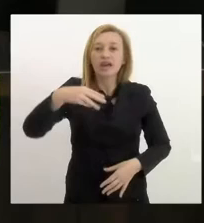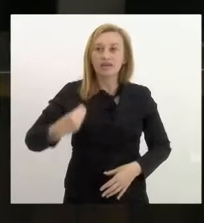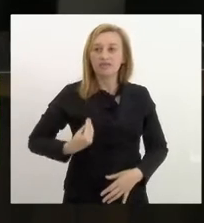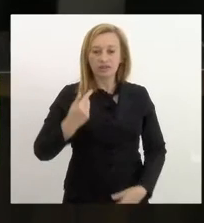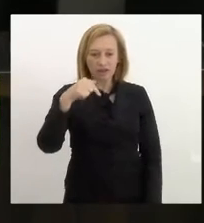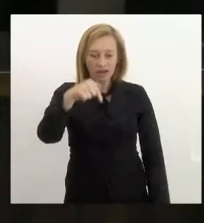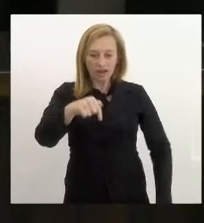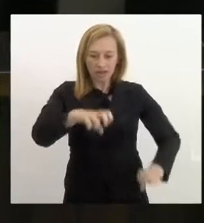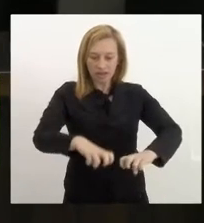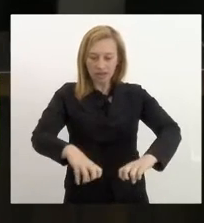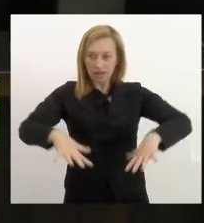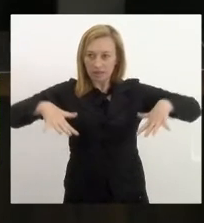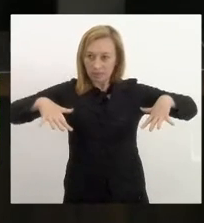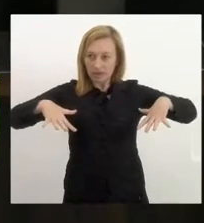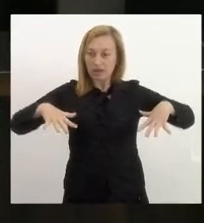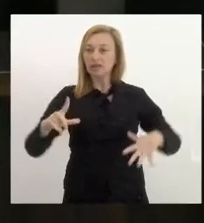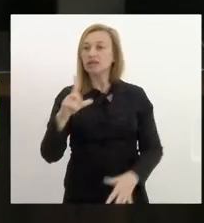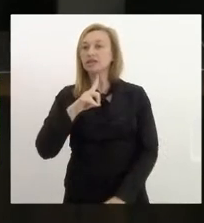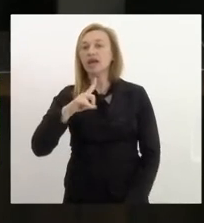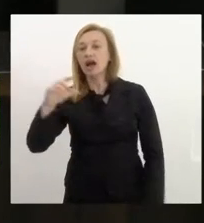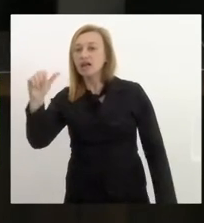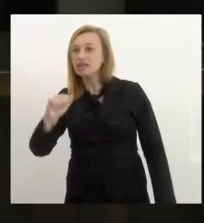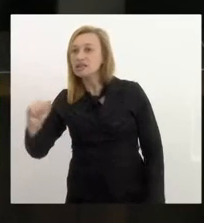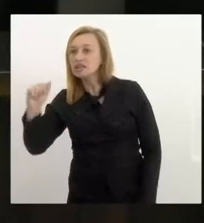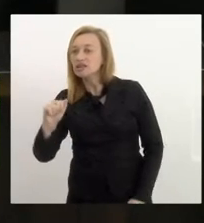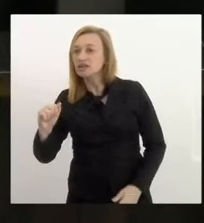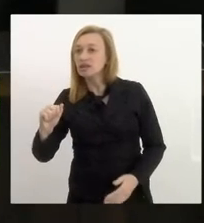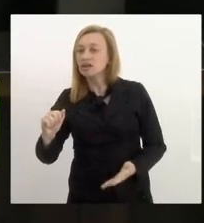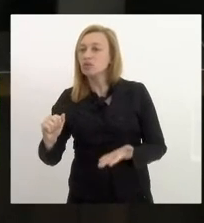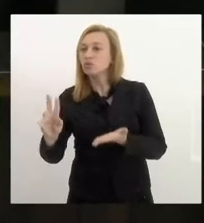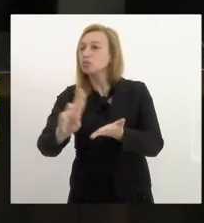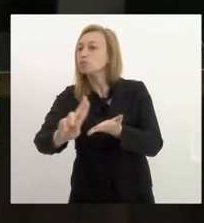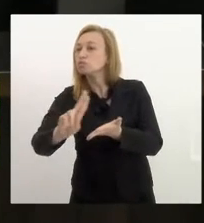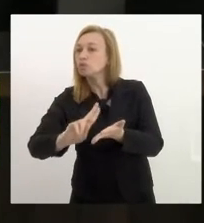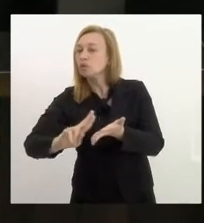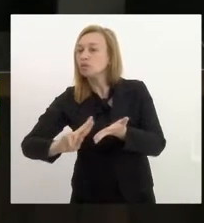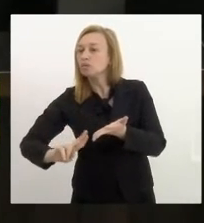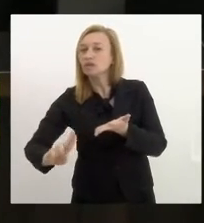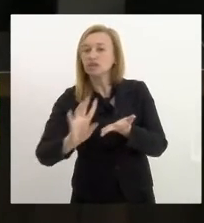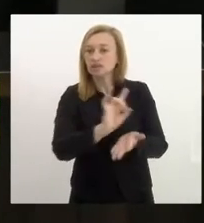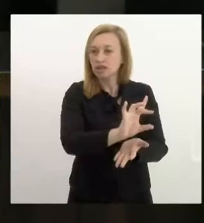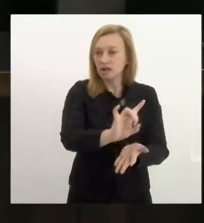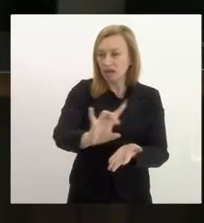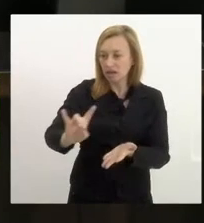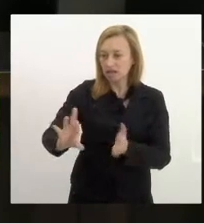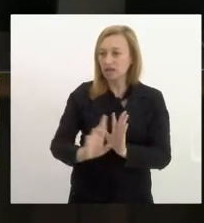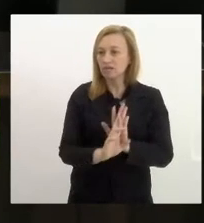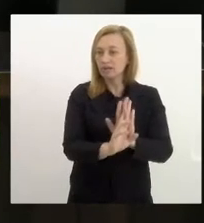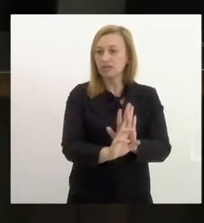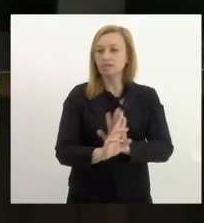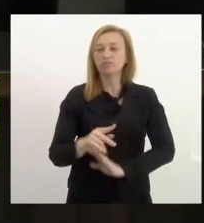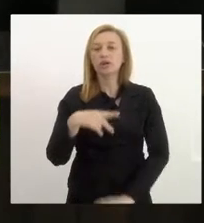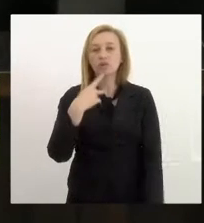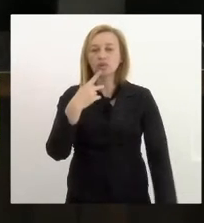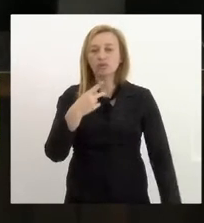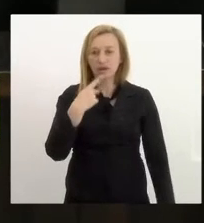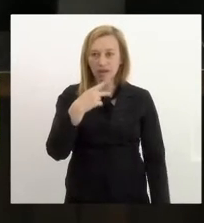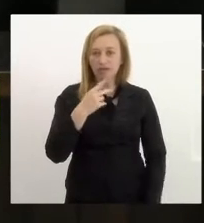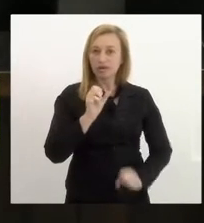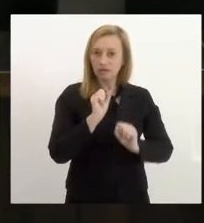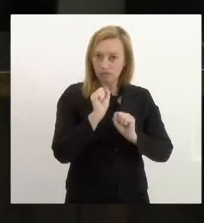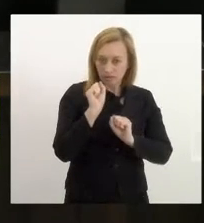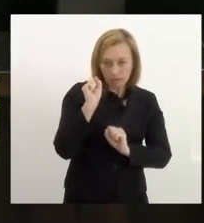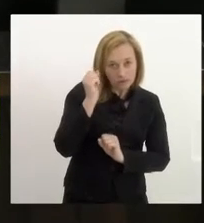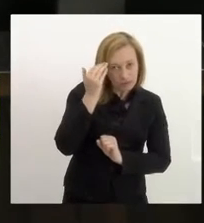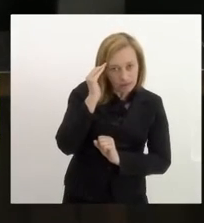tem uma Assessoria colhendo a ordem para fazer o uso da palavra tá